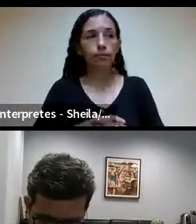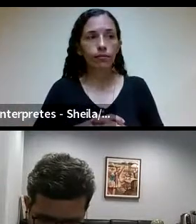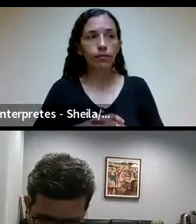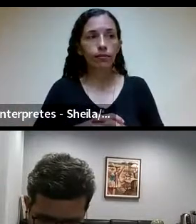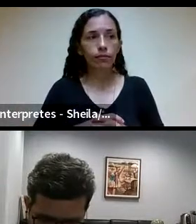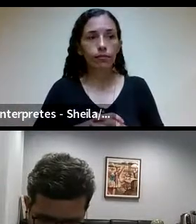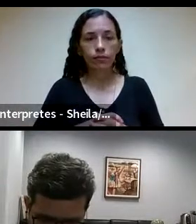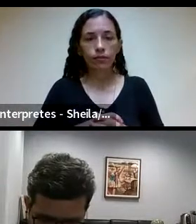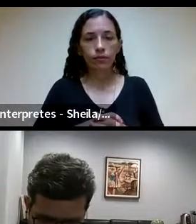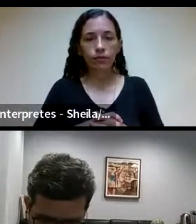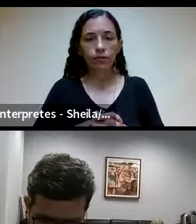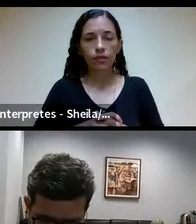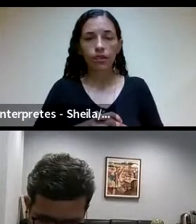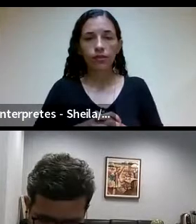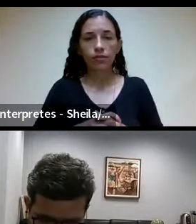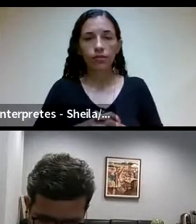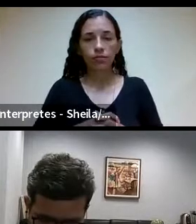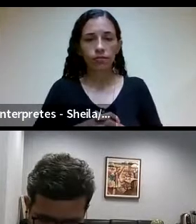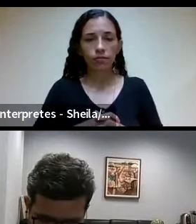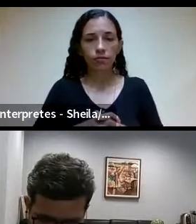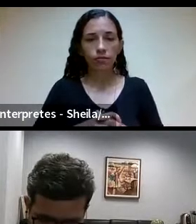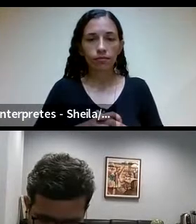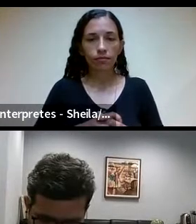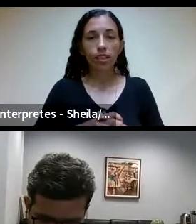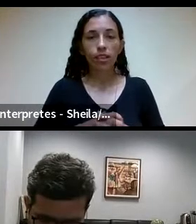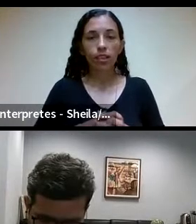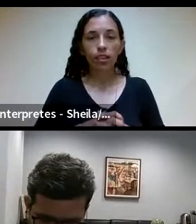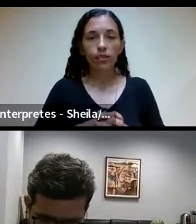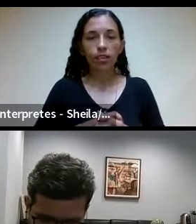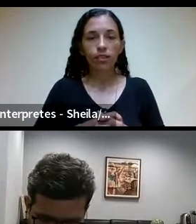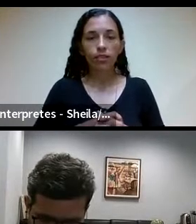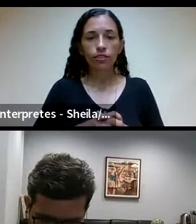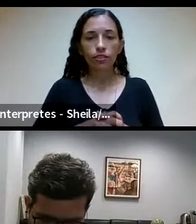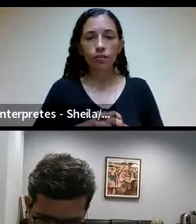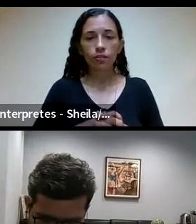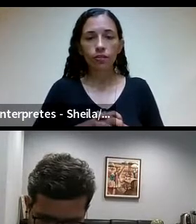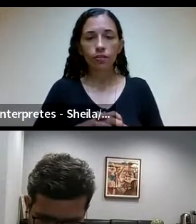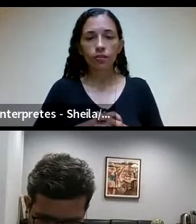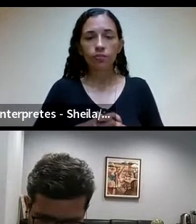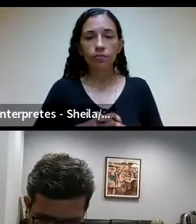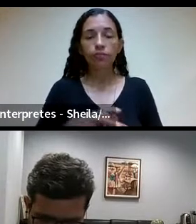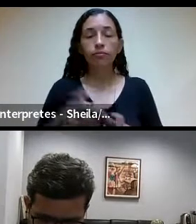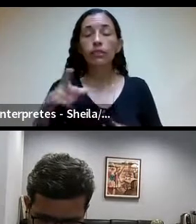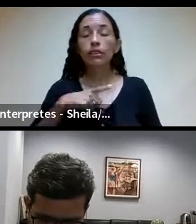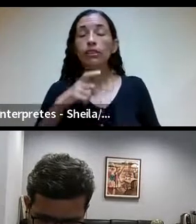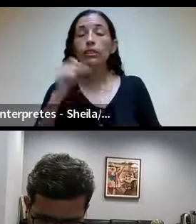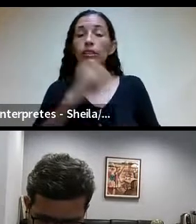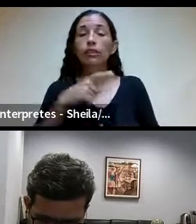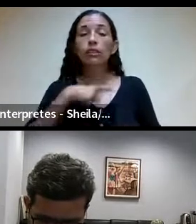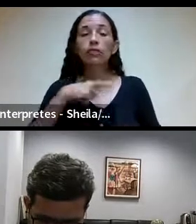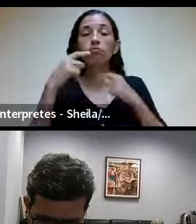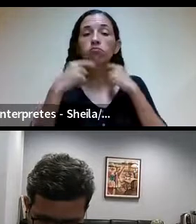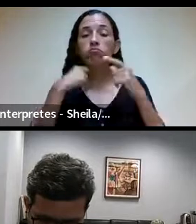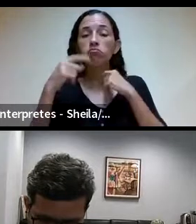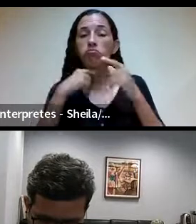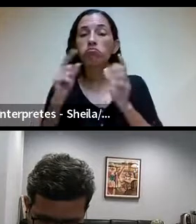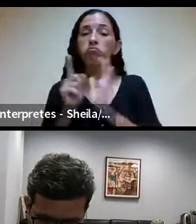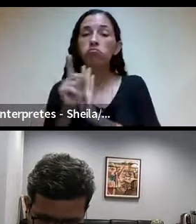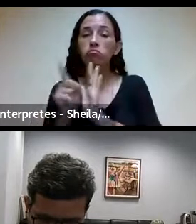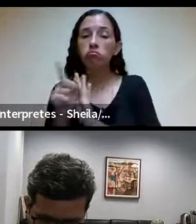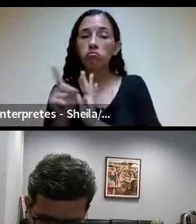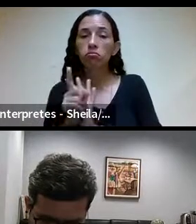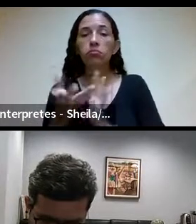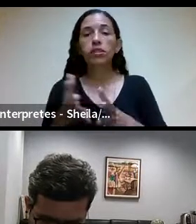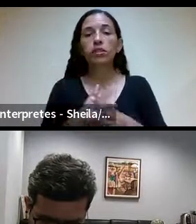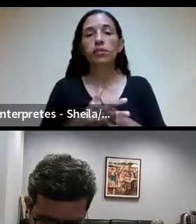ao relator, doutor Geraldo, e peço a sua excelência que conduza, se tiver alguma adenda a fazer, dando em seguida a palavra